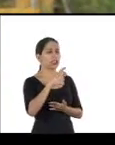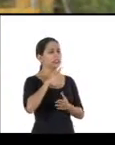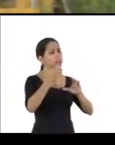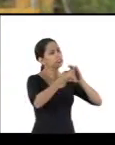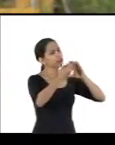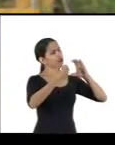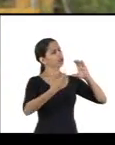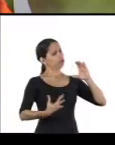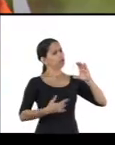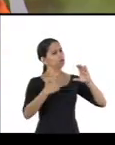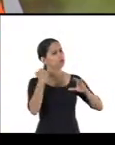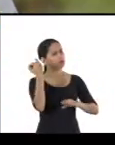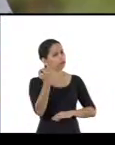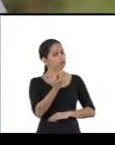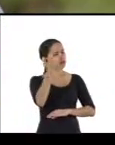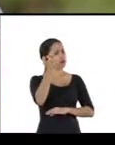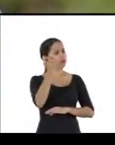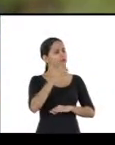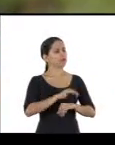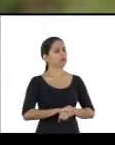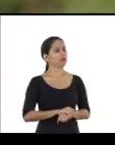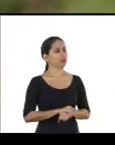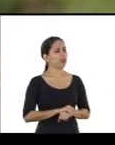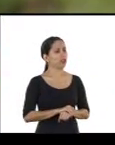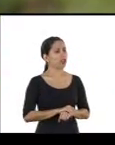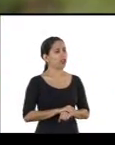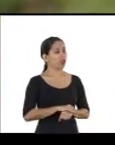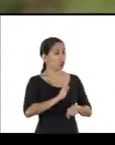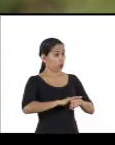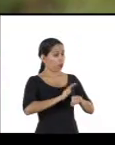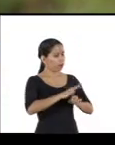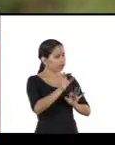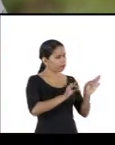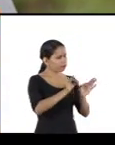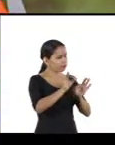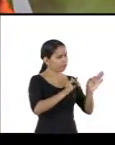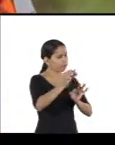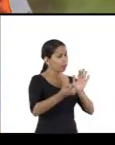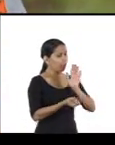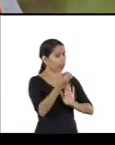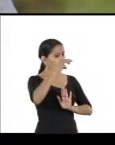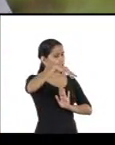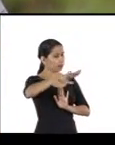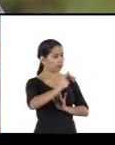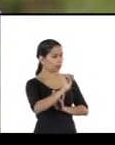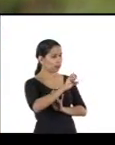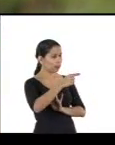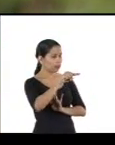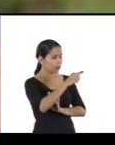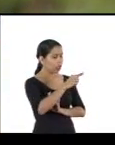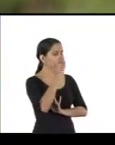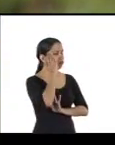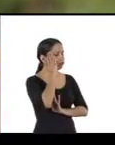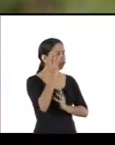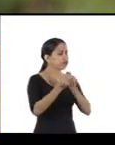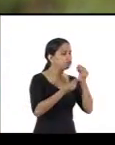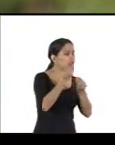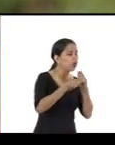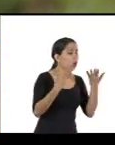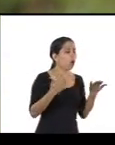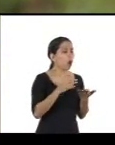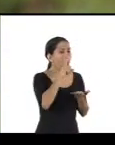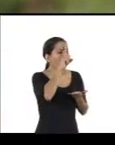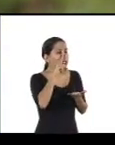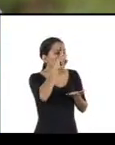uma particularidade. Isso é definido na fase de planejamento da mina, porque precisamos saber quais são os riscos que a gente